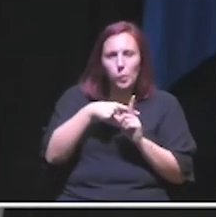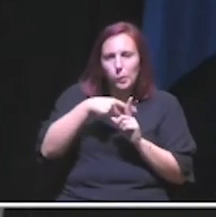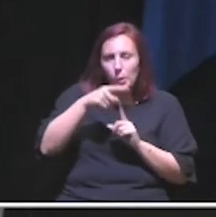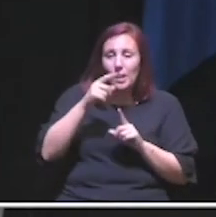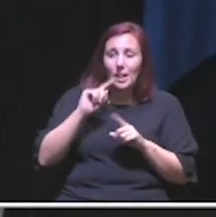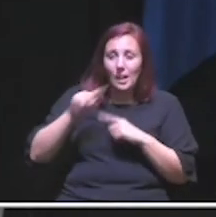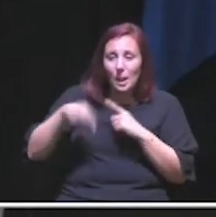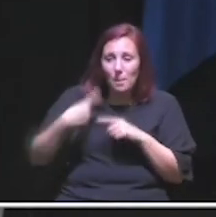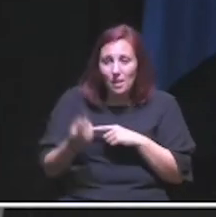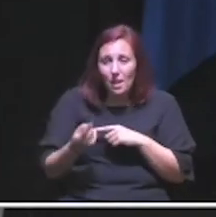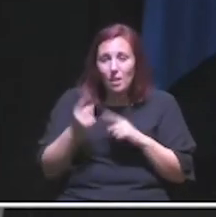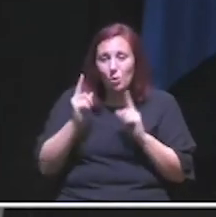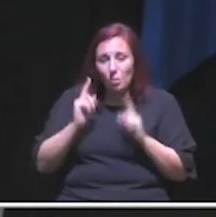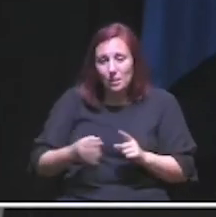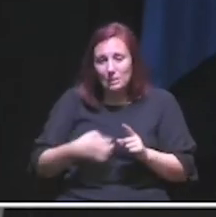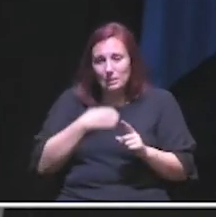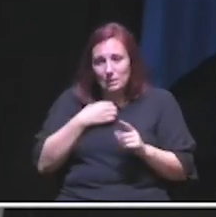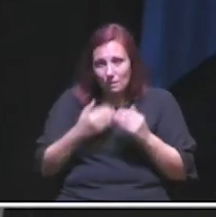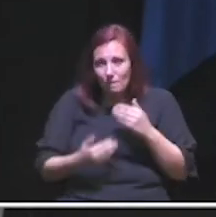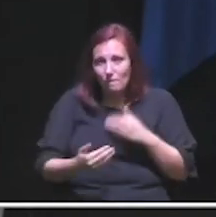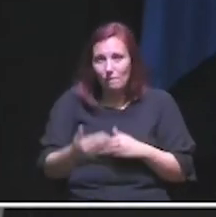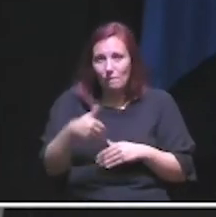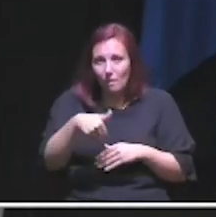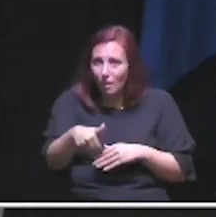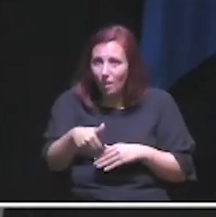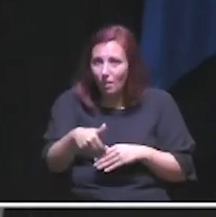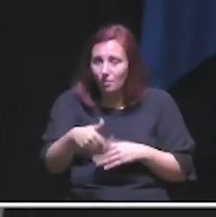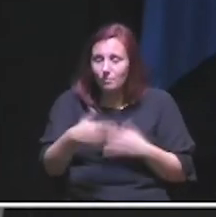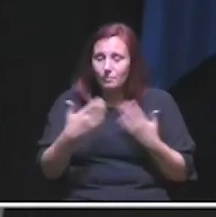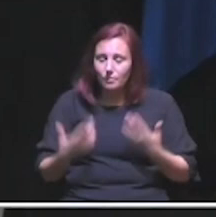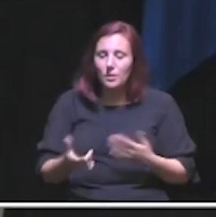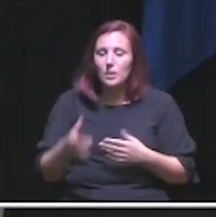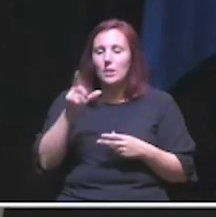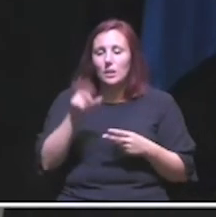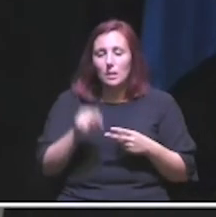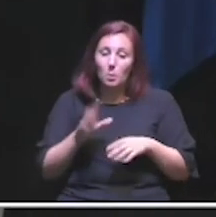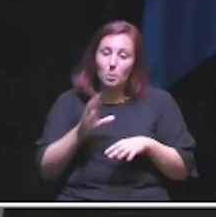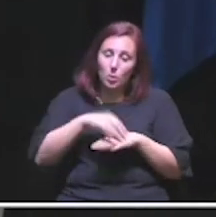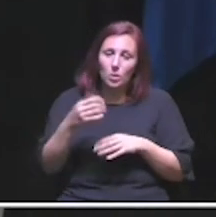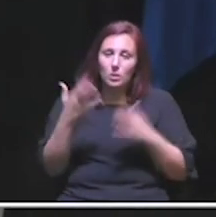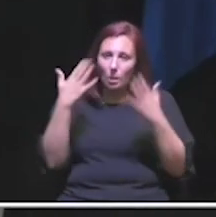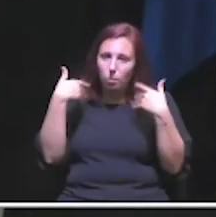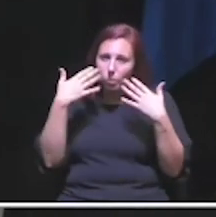partir de amanhã aqui em Lisboa? E além disso, também a propósito do calor,